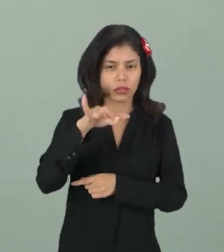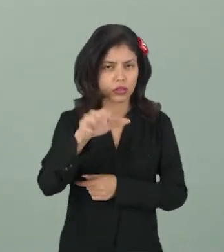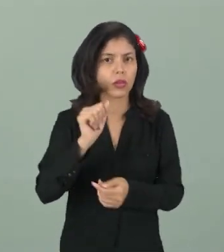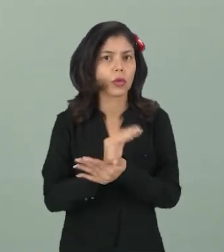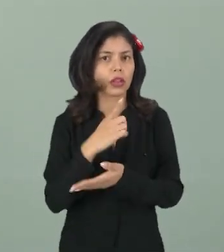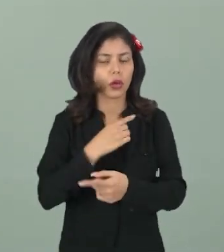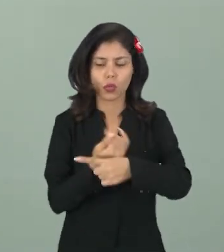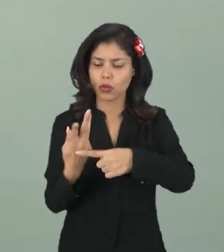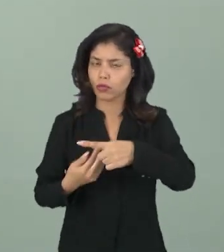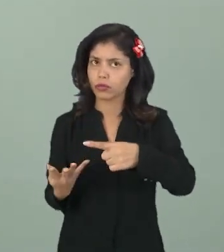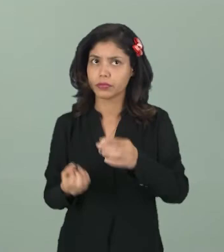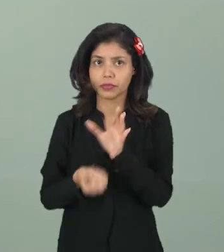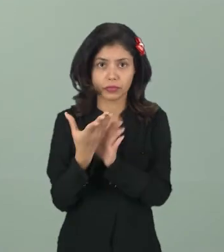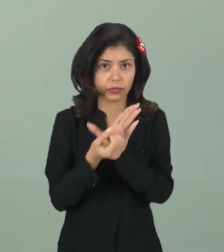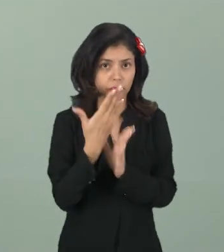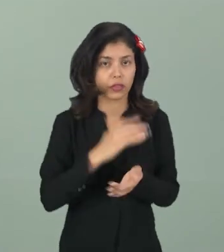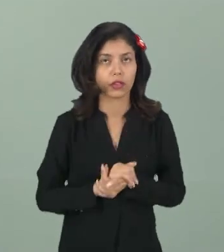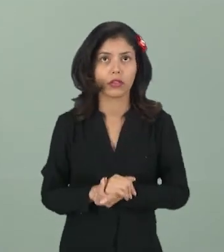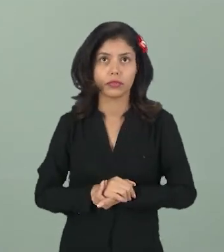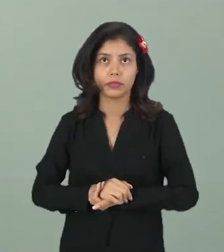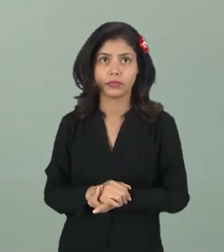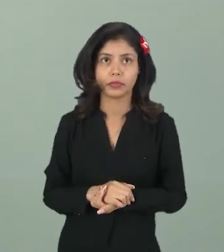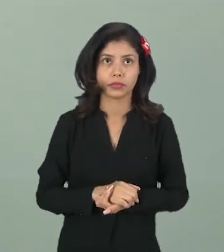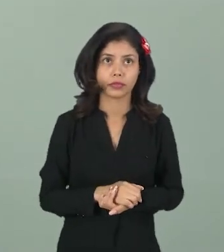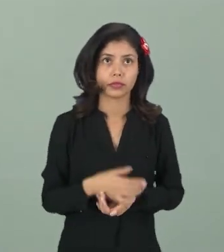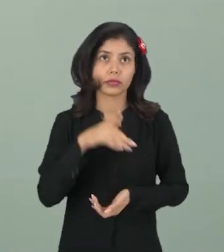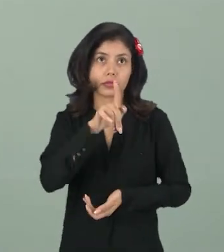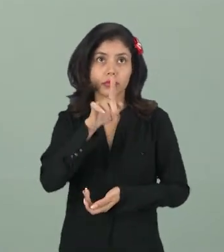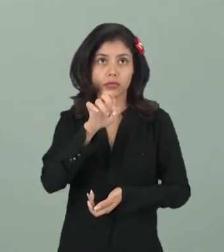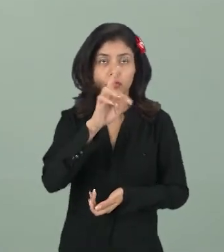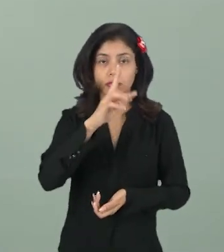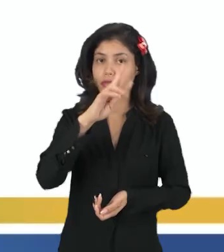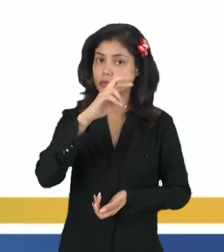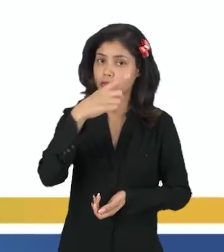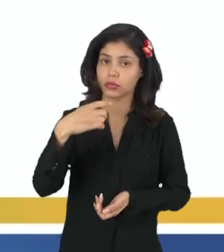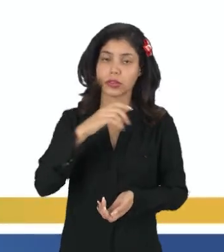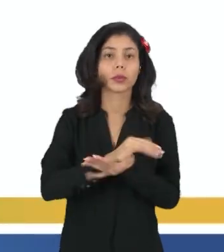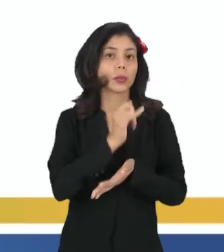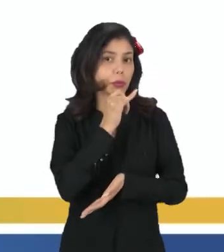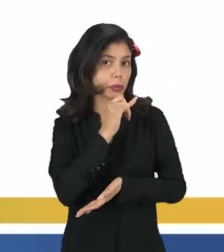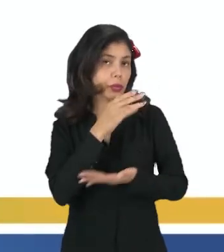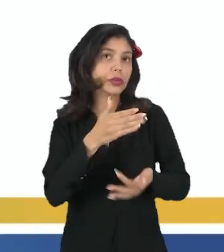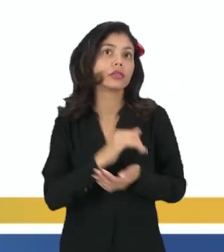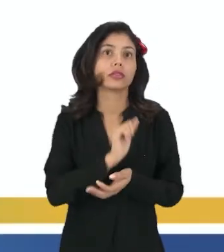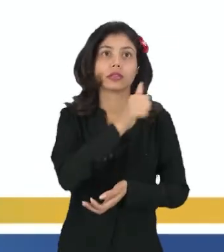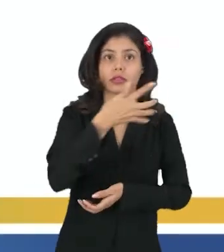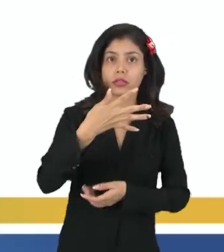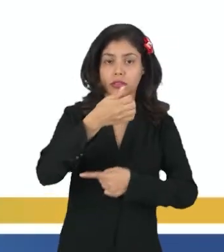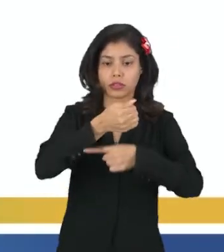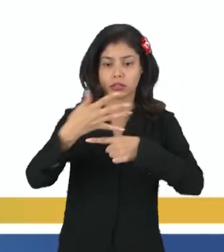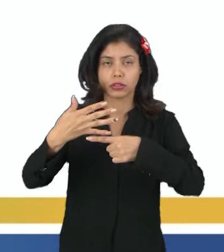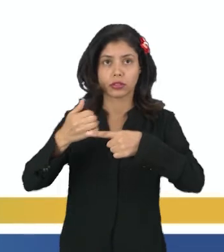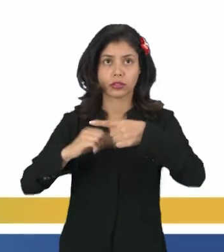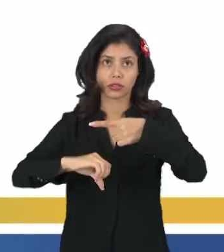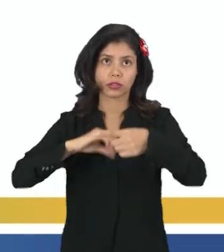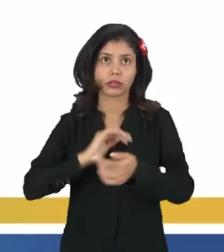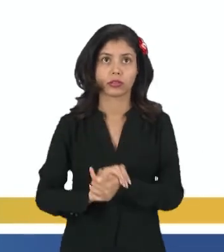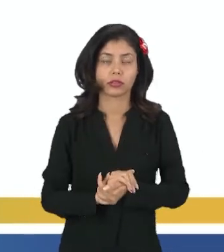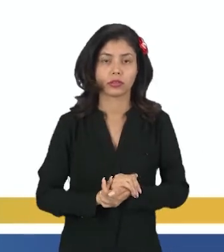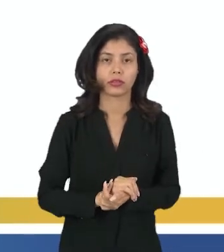é uma fração tem pois ela essa fração é chamada de geradores por exemplo 14 nomes é a geratriz